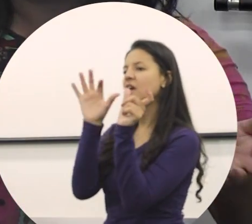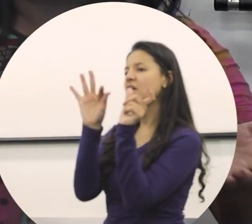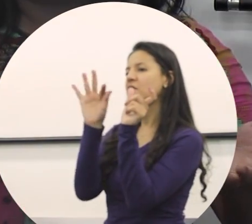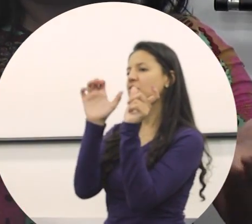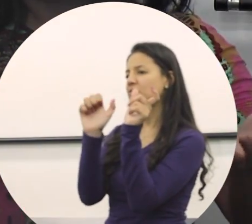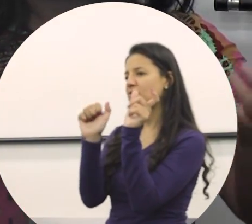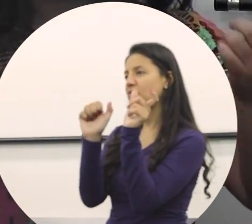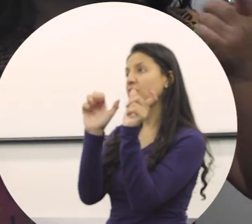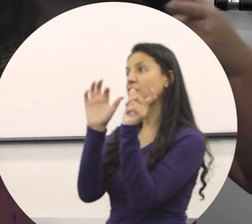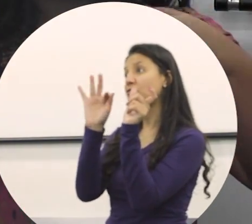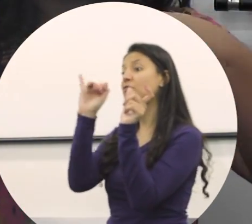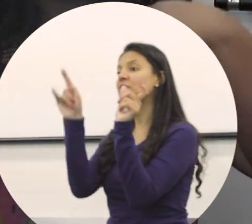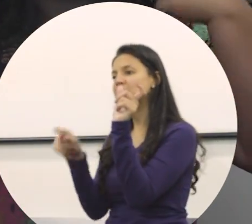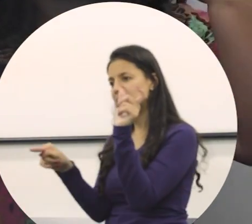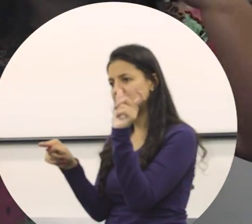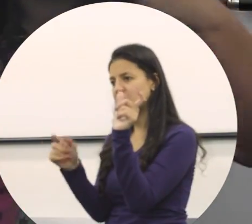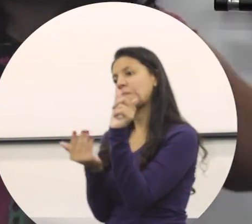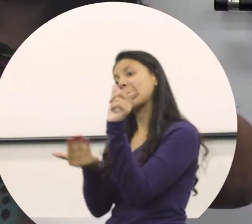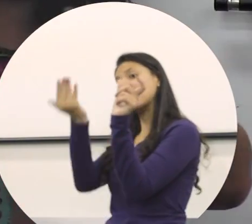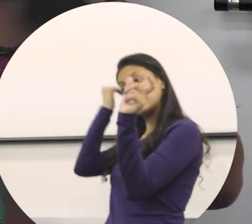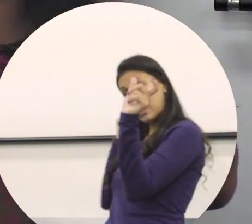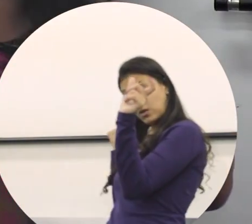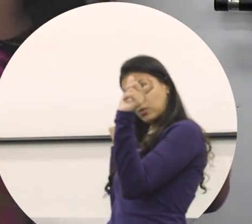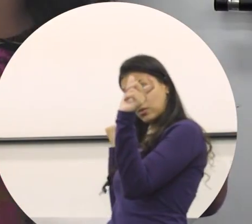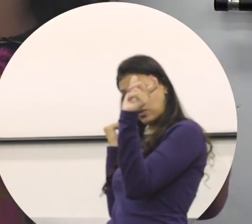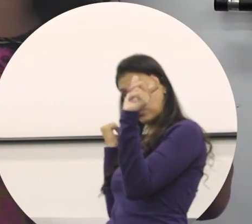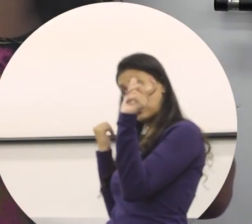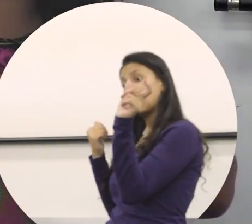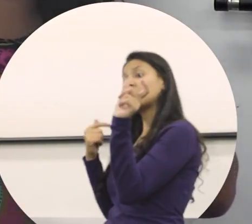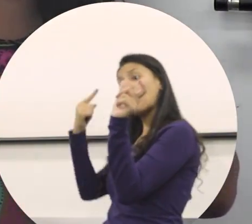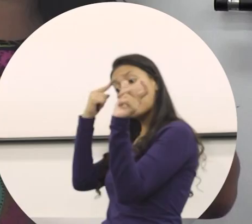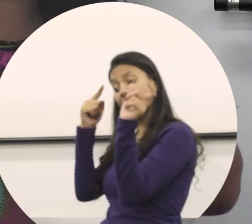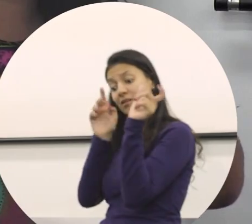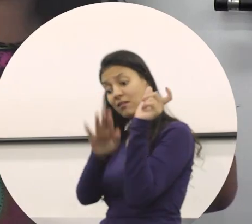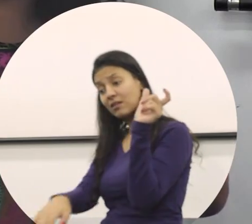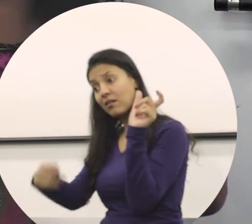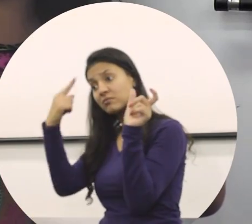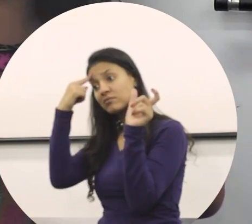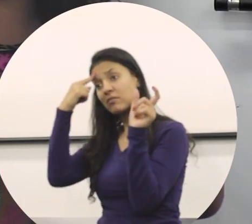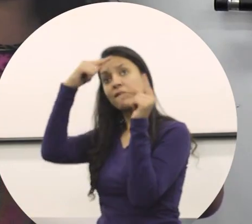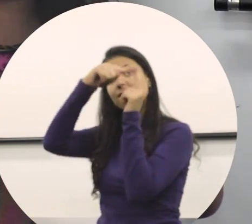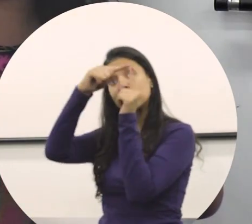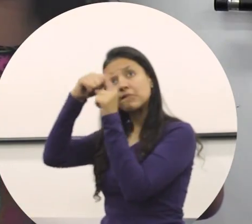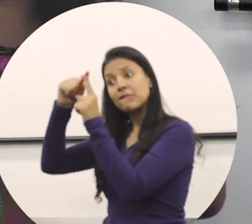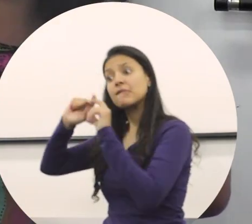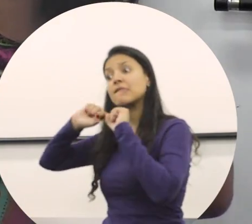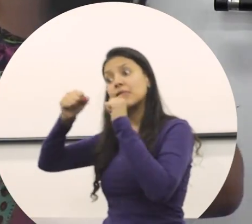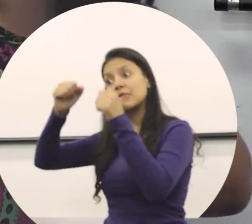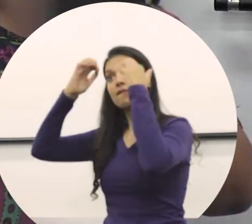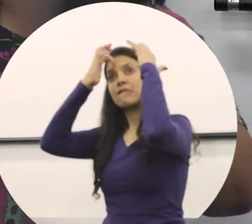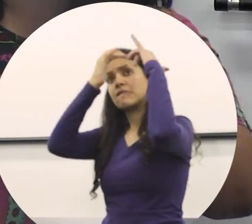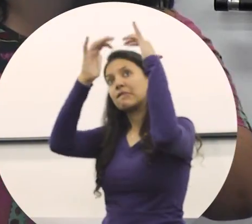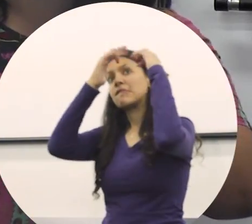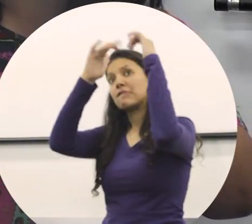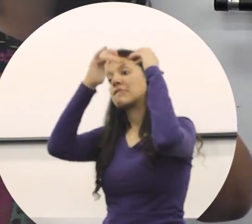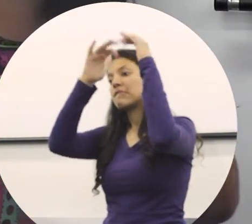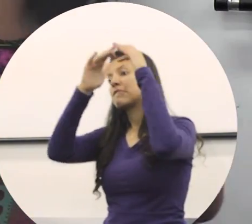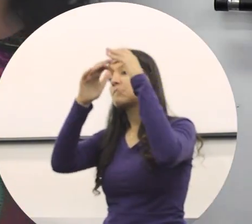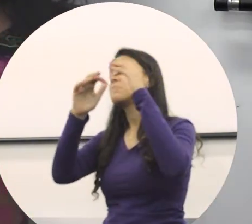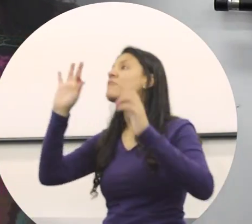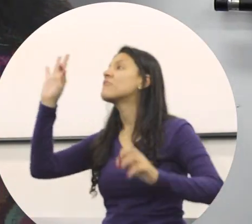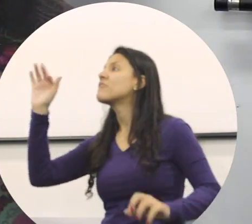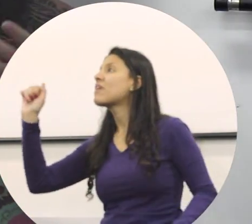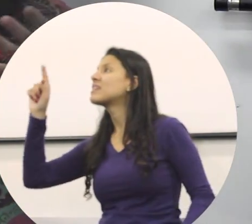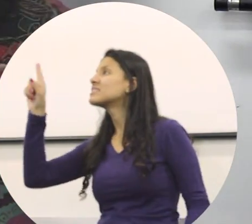né? Então, percebe todo o processo cognitivo que aquela criança fez para desenvolver isso? E aí, quando uma